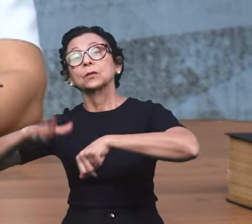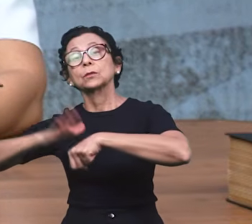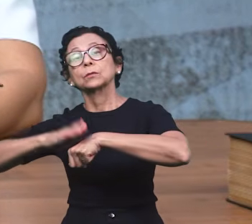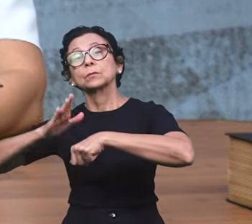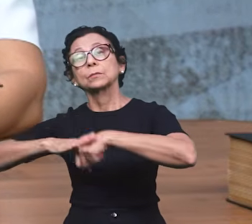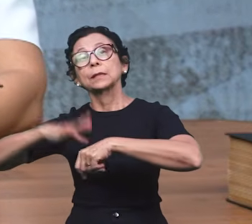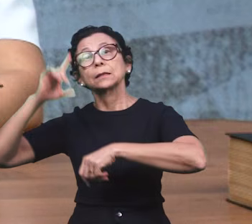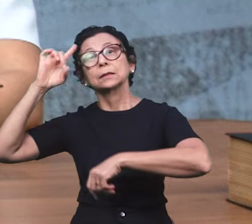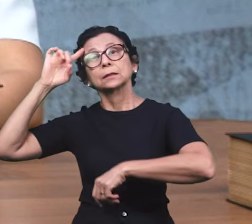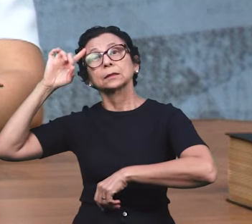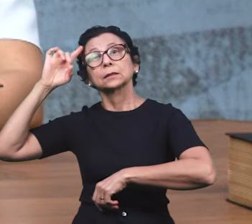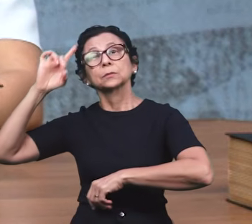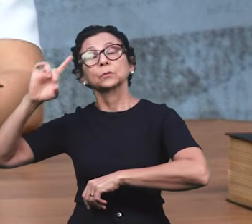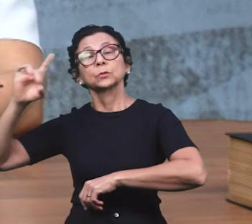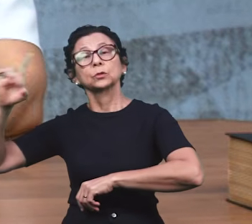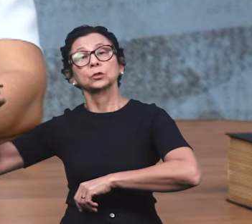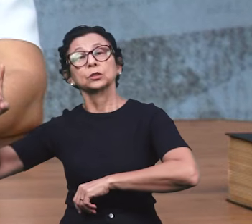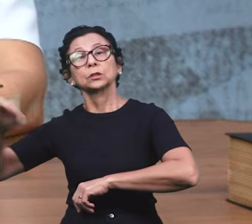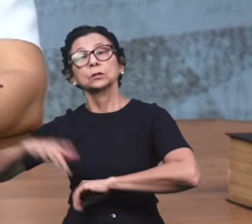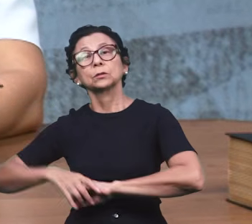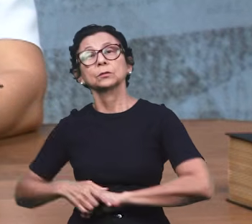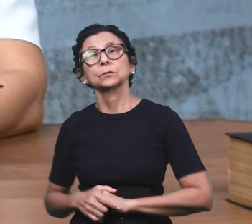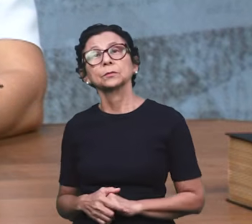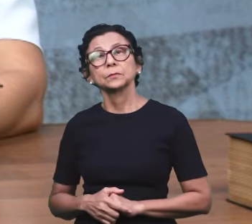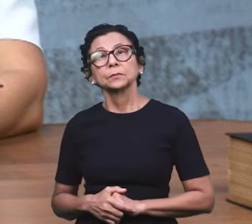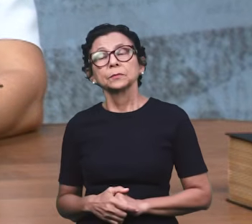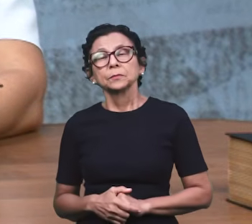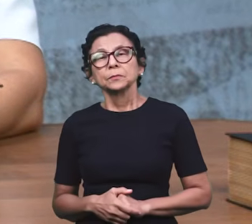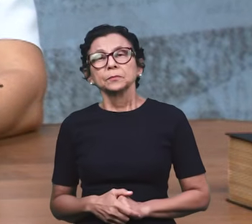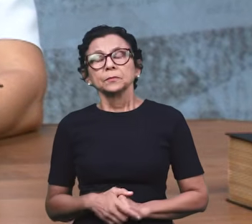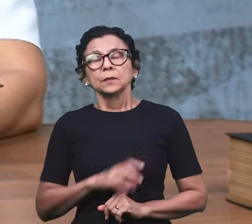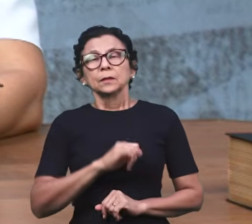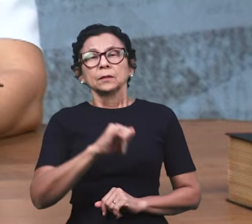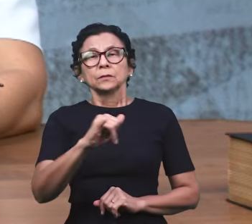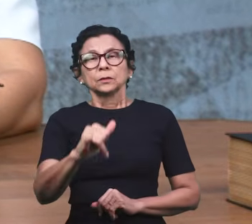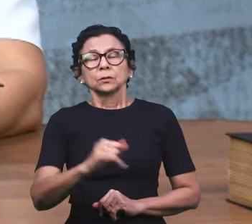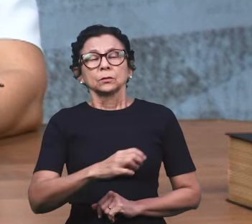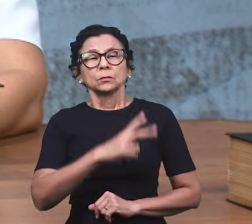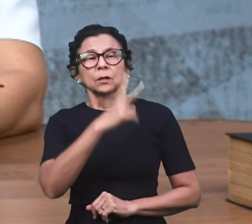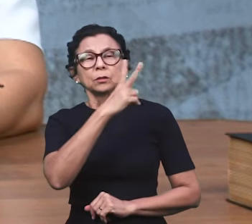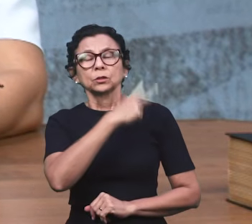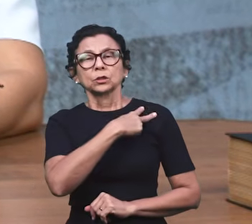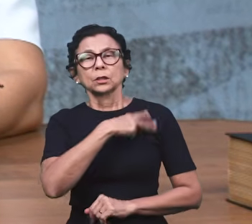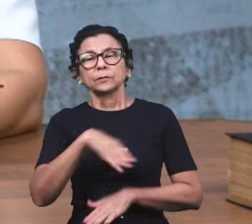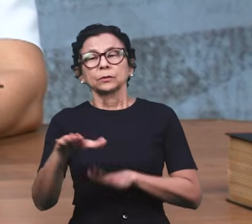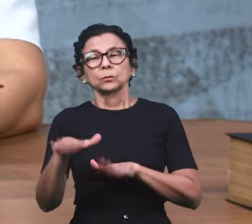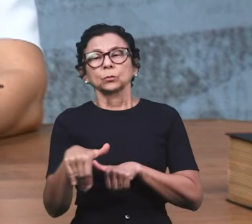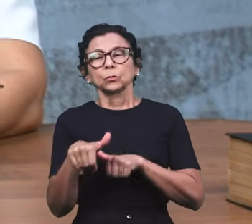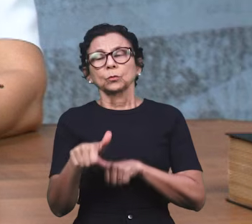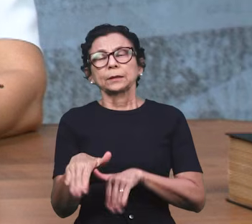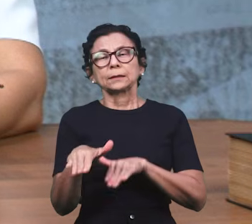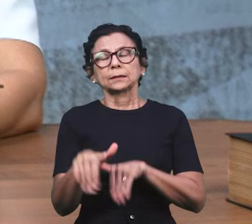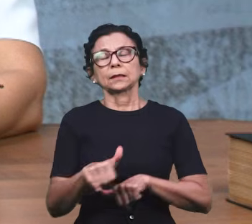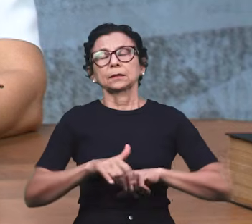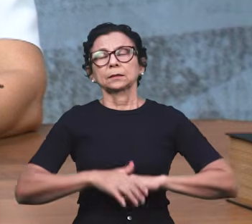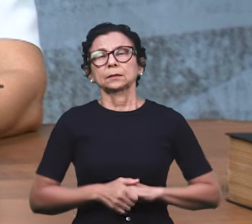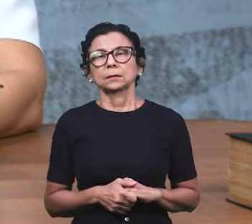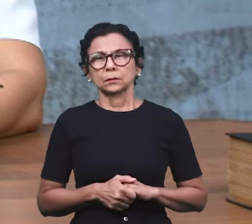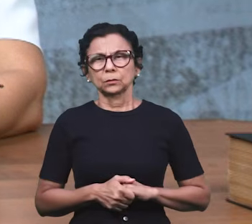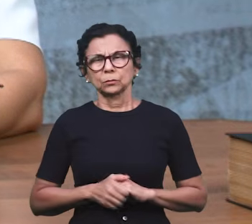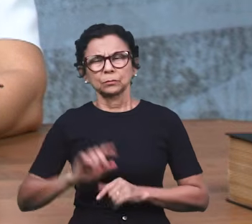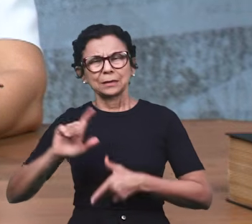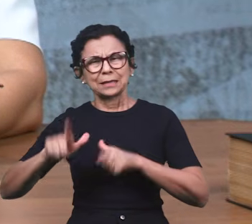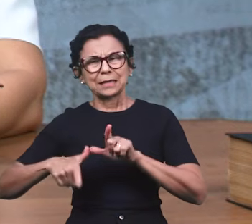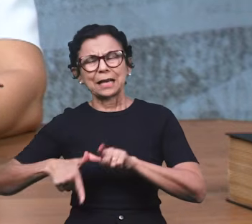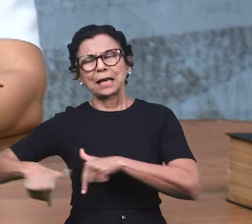a Onri, chefe do exército no arraial. E subiu Onri e todo Israel